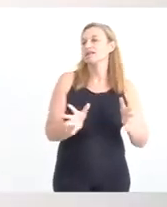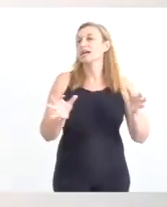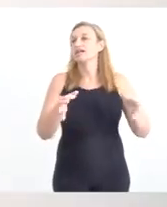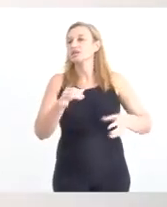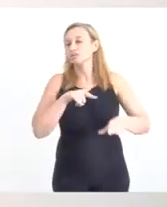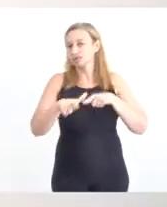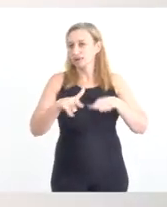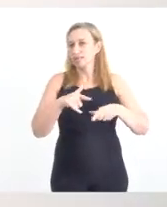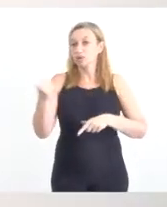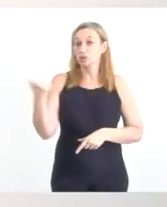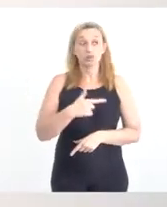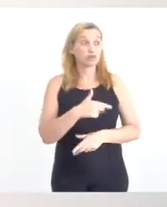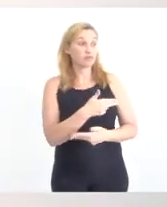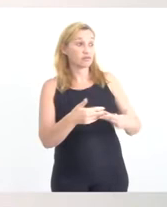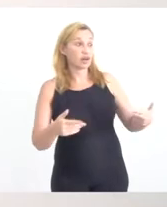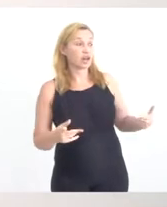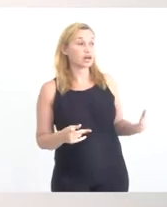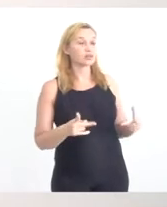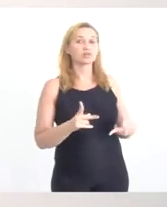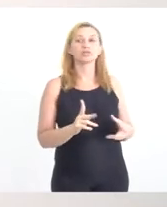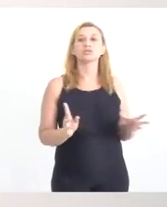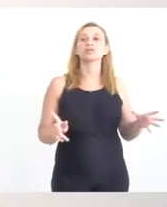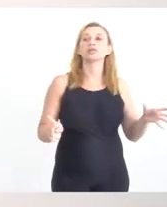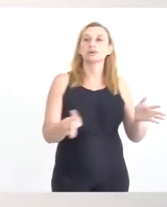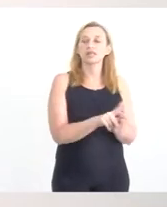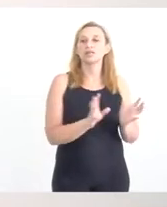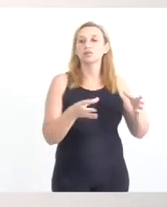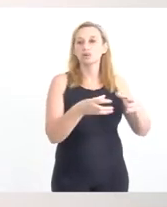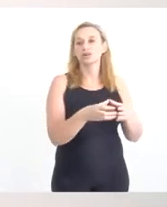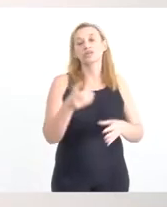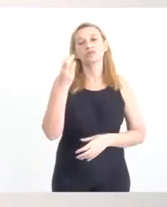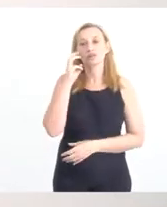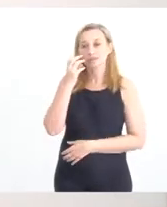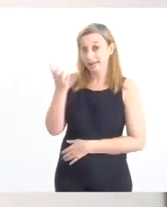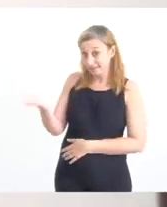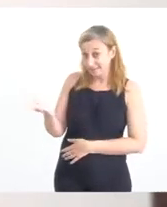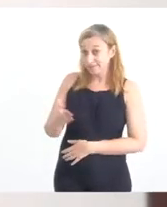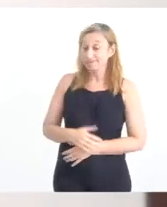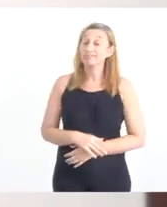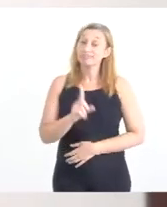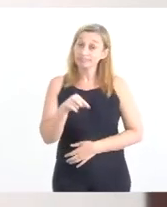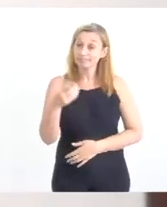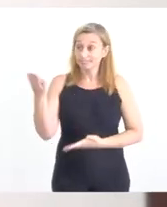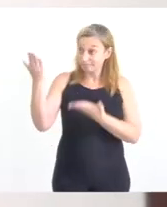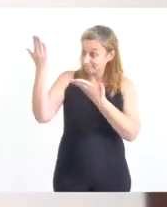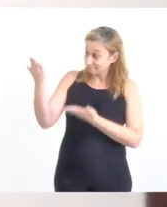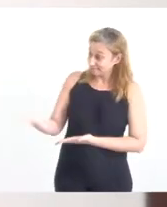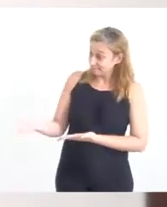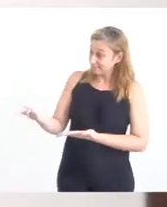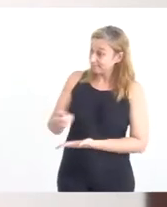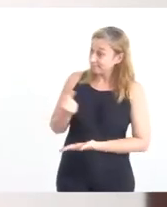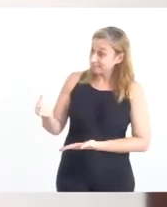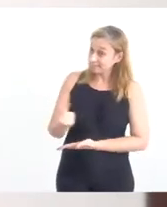trabalho do que muitos membros efetivos Então waldeck essa figura que para a gente faz